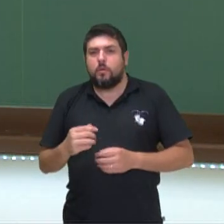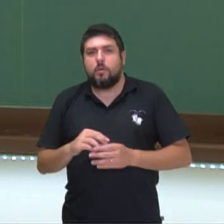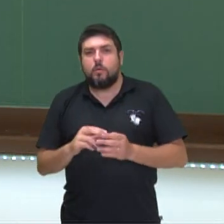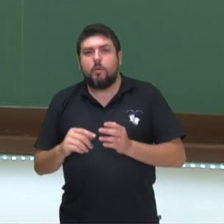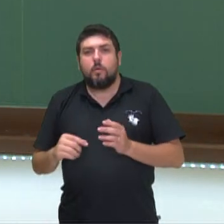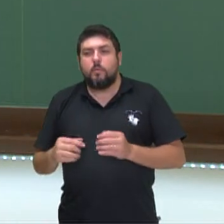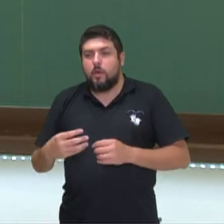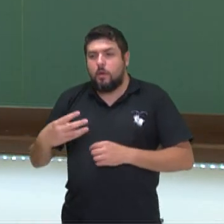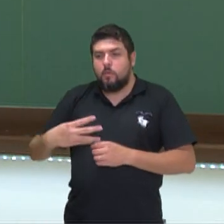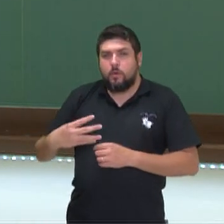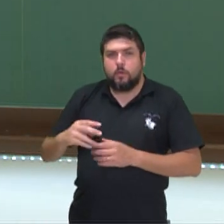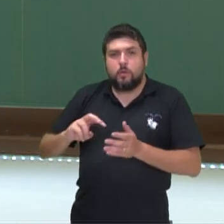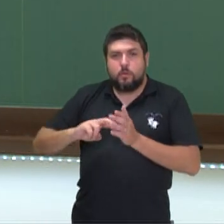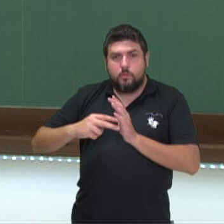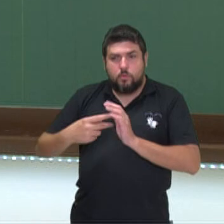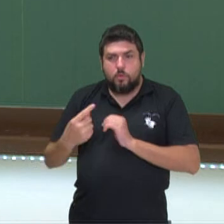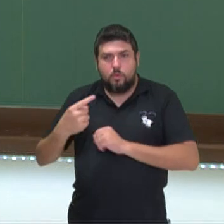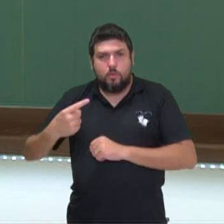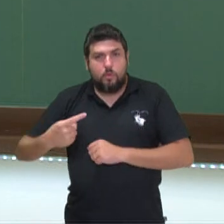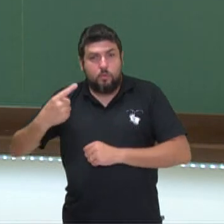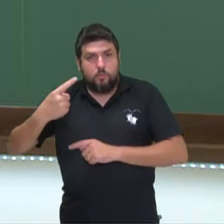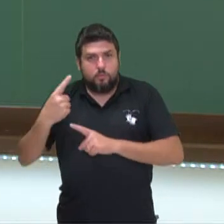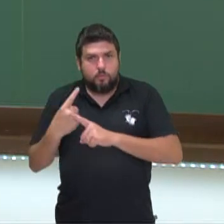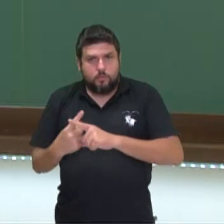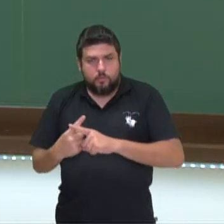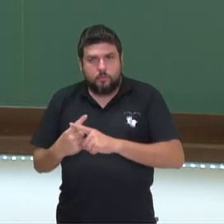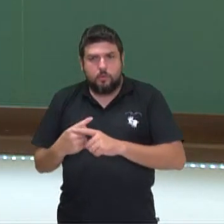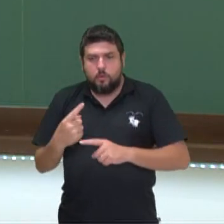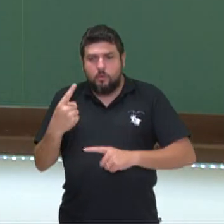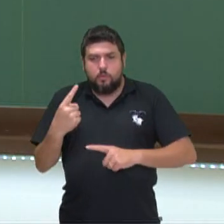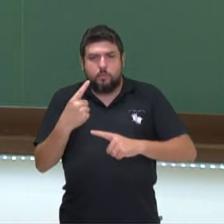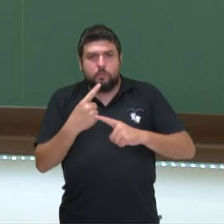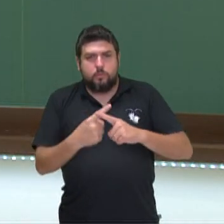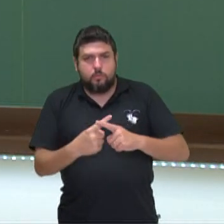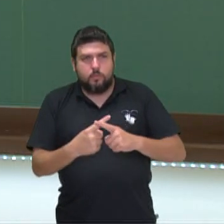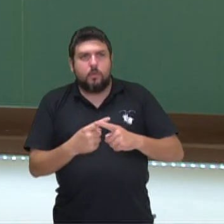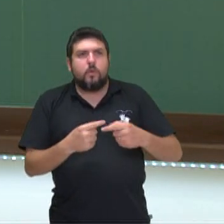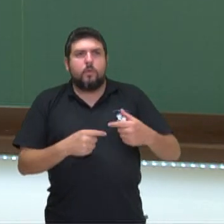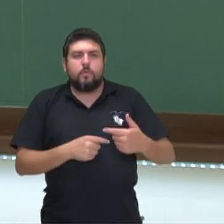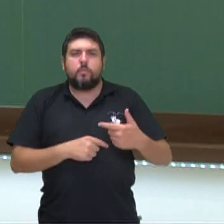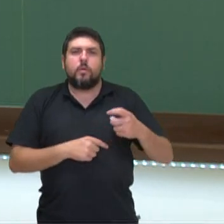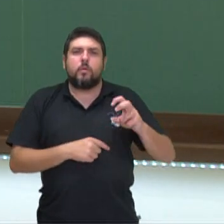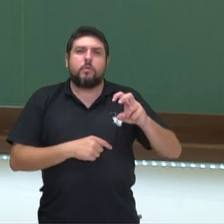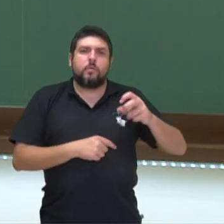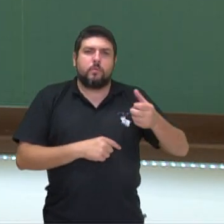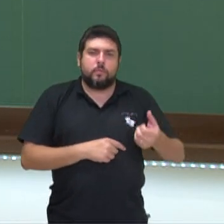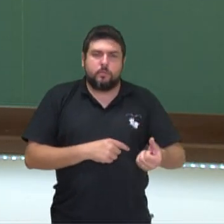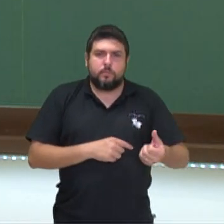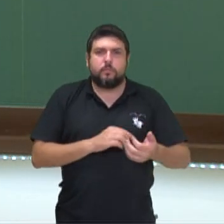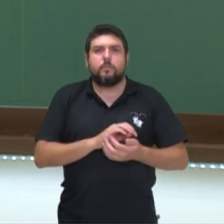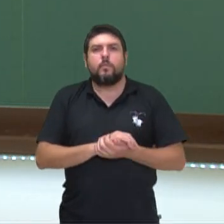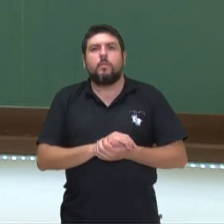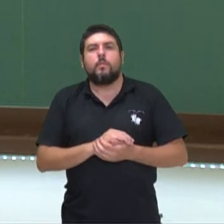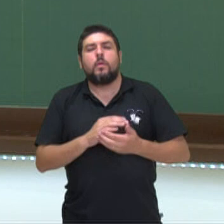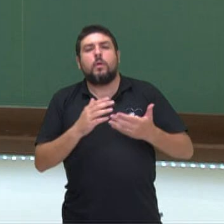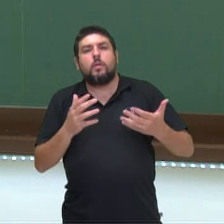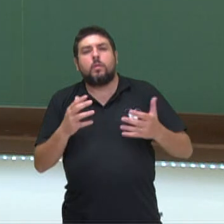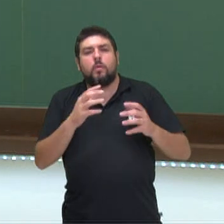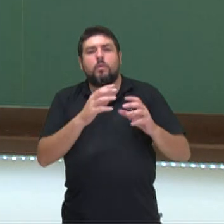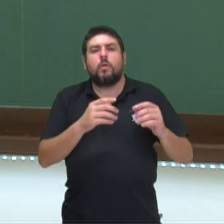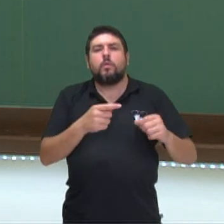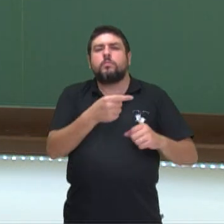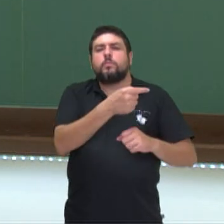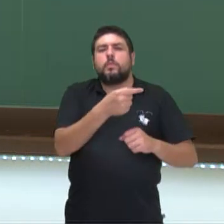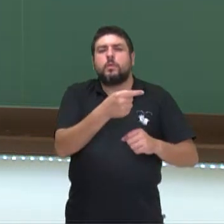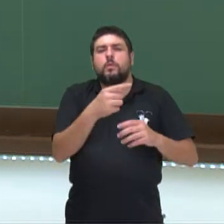Então, o primeiro passo é a gente descobrir qual foi o total de pontuação negativa que ele teve e o total